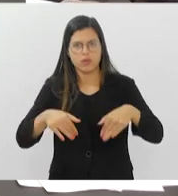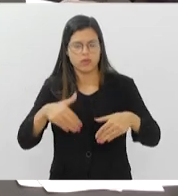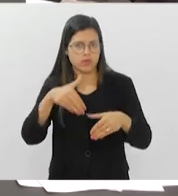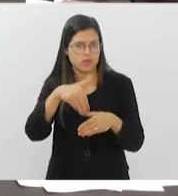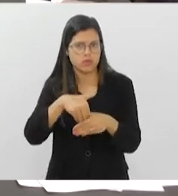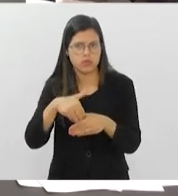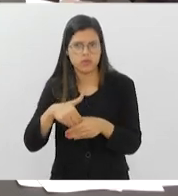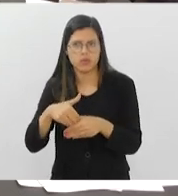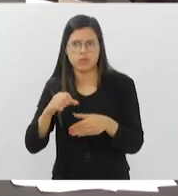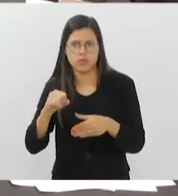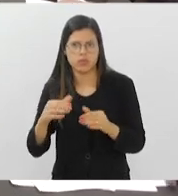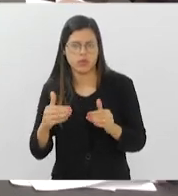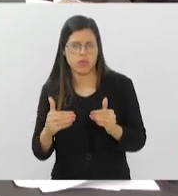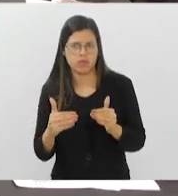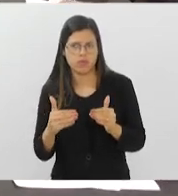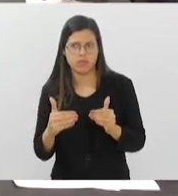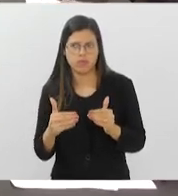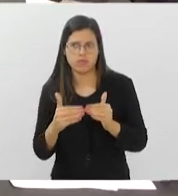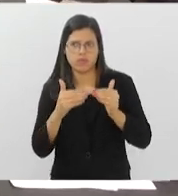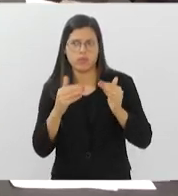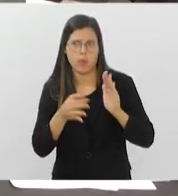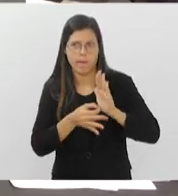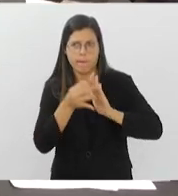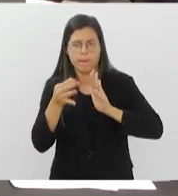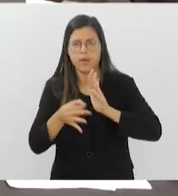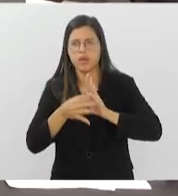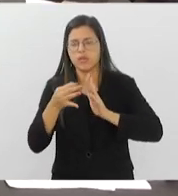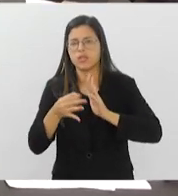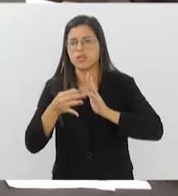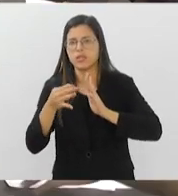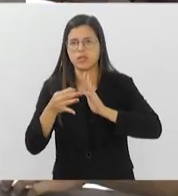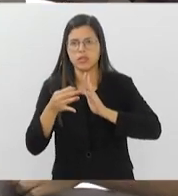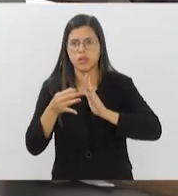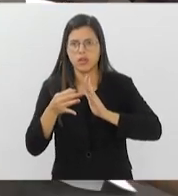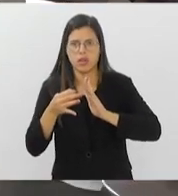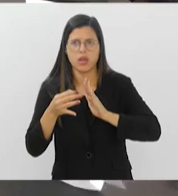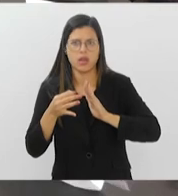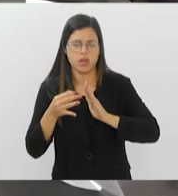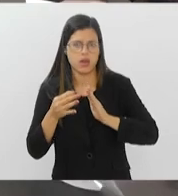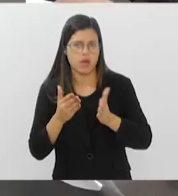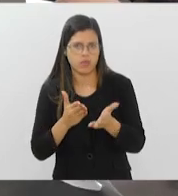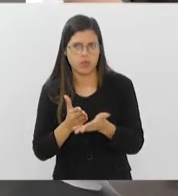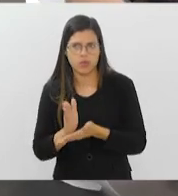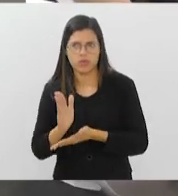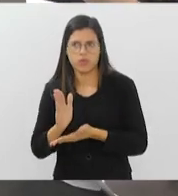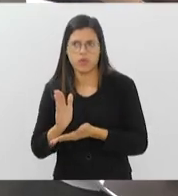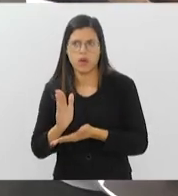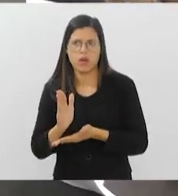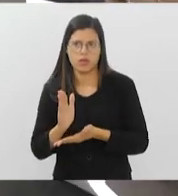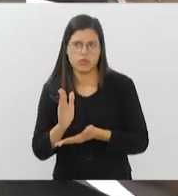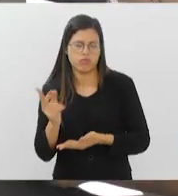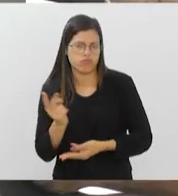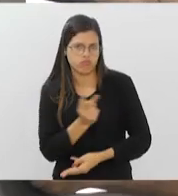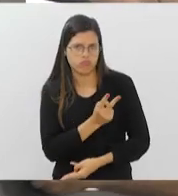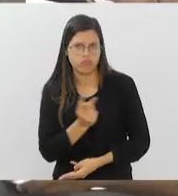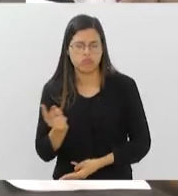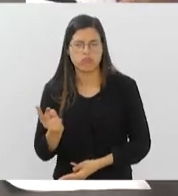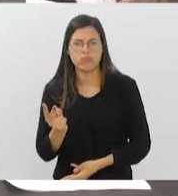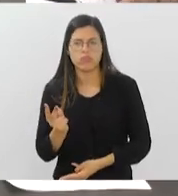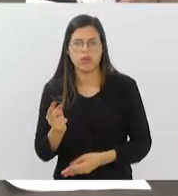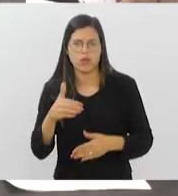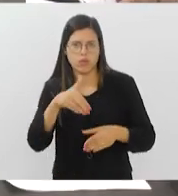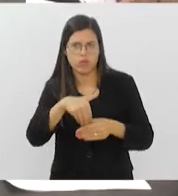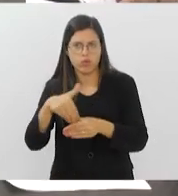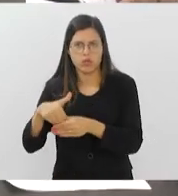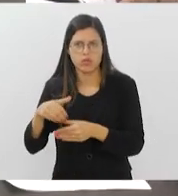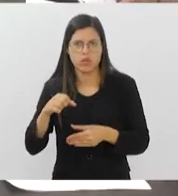votação, o parecer consensual aí, aprovado em consenso. Em